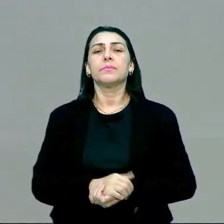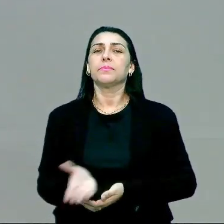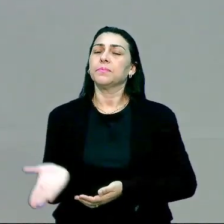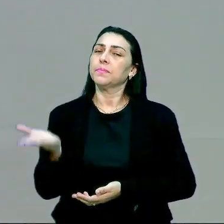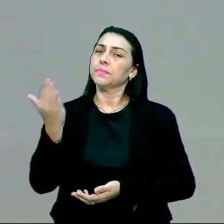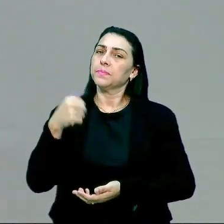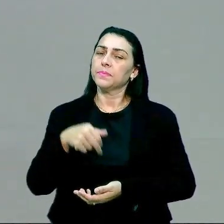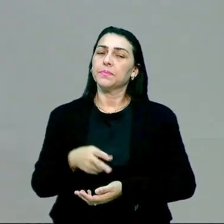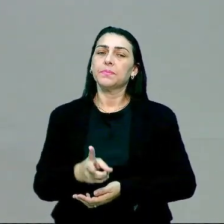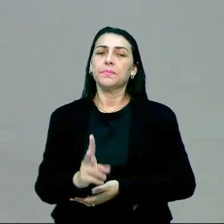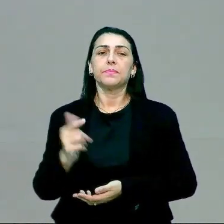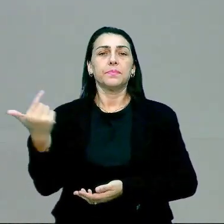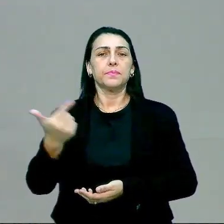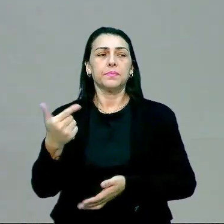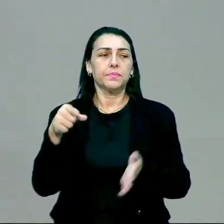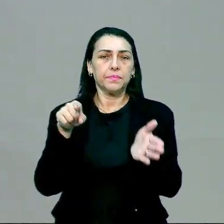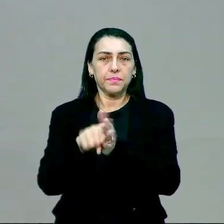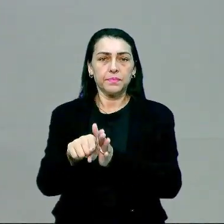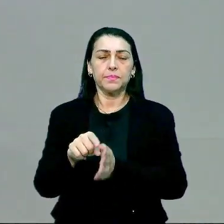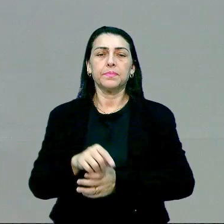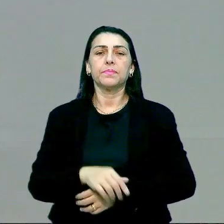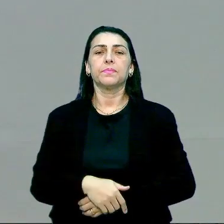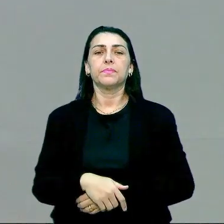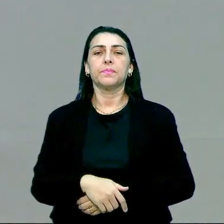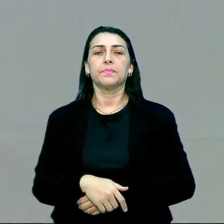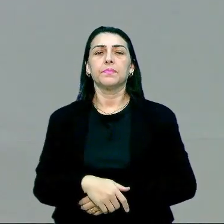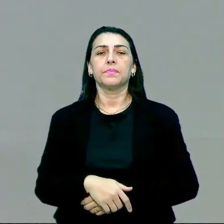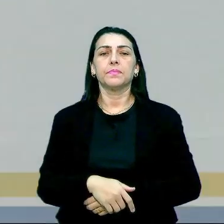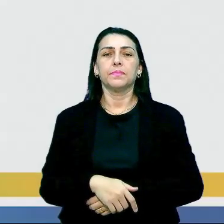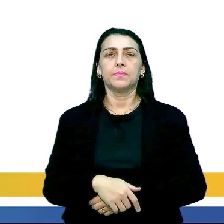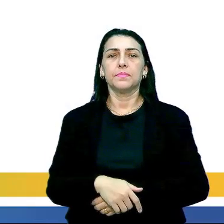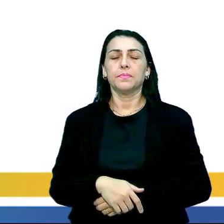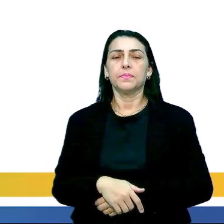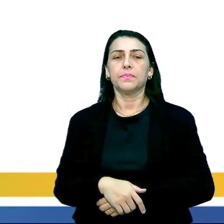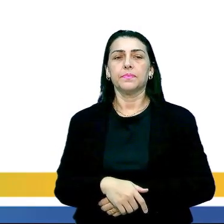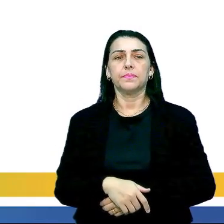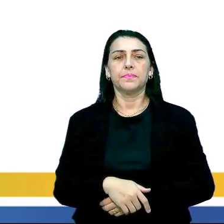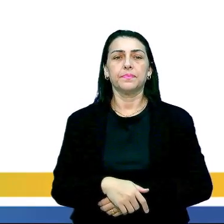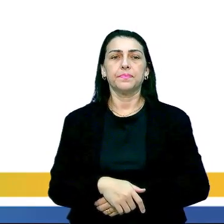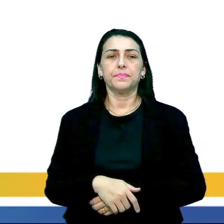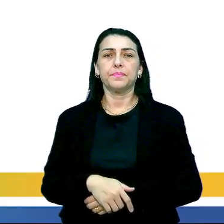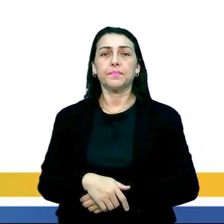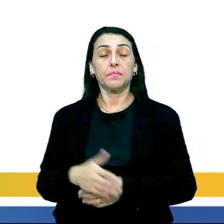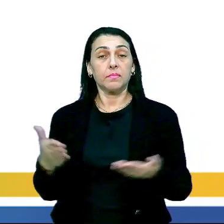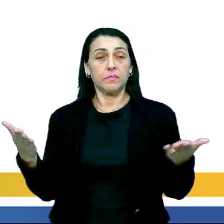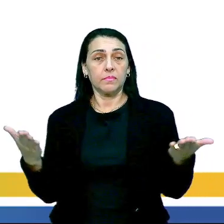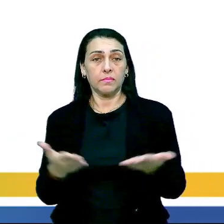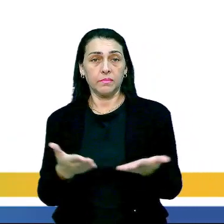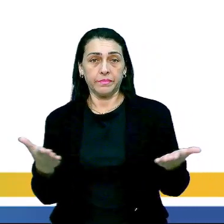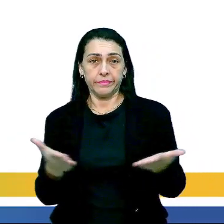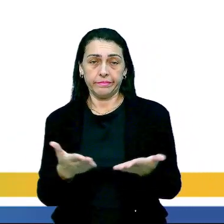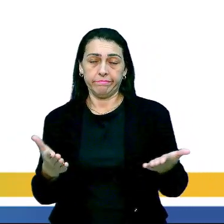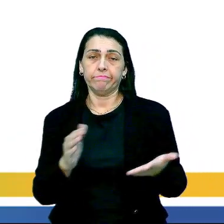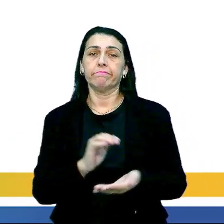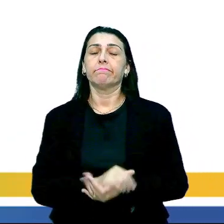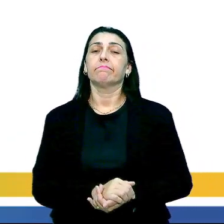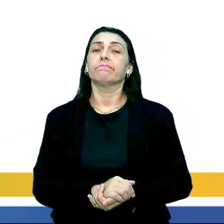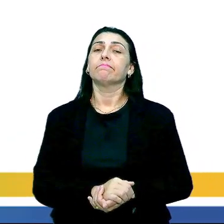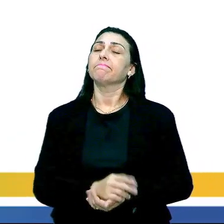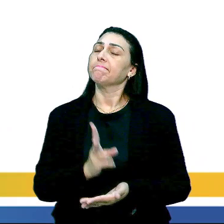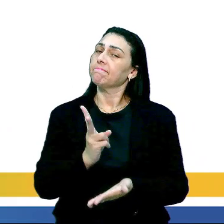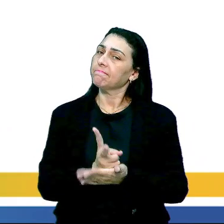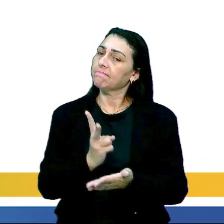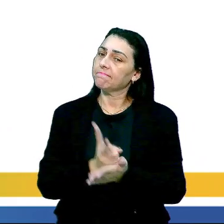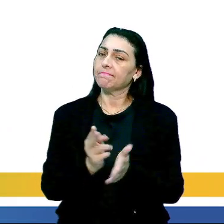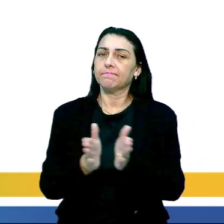Vamos avançar para a nossa segunda questão do nosso Exercitando? Agora, essa questão do